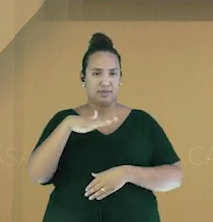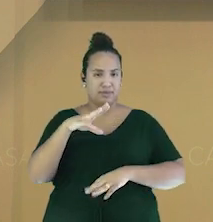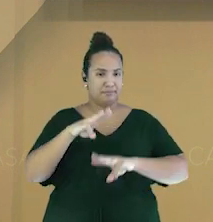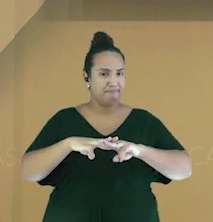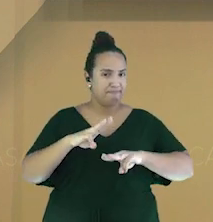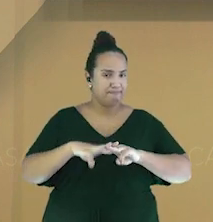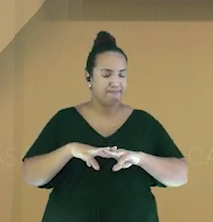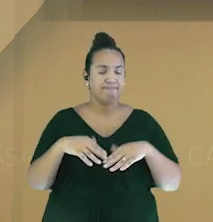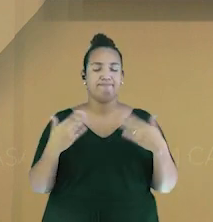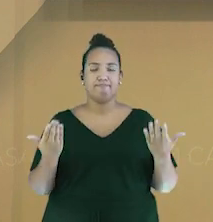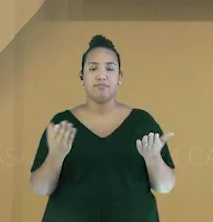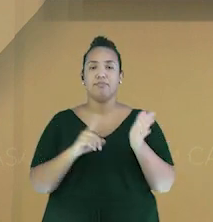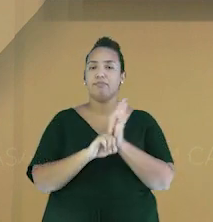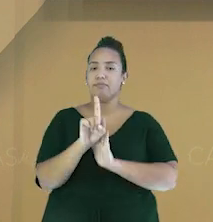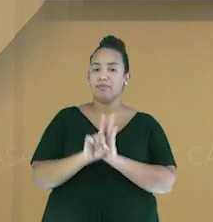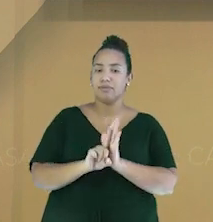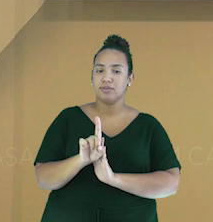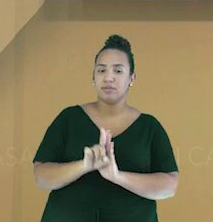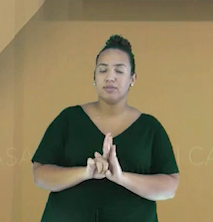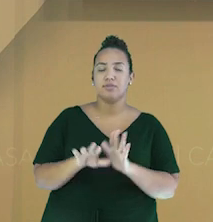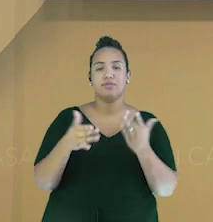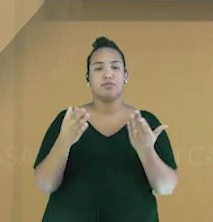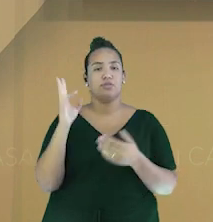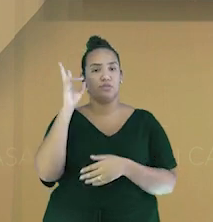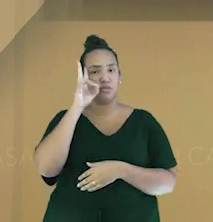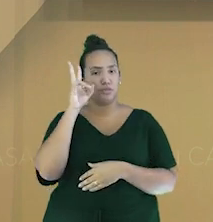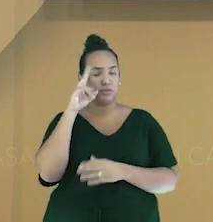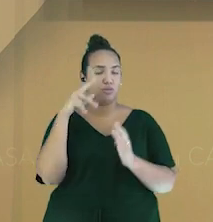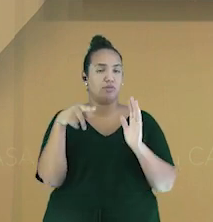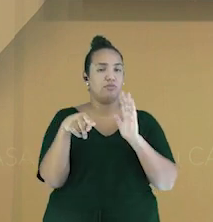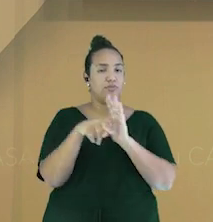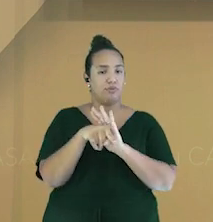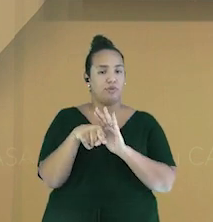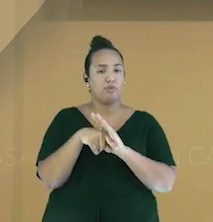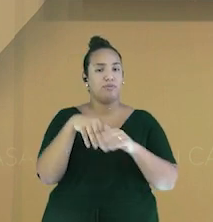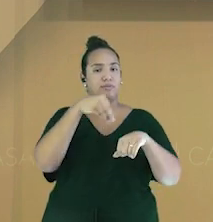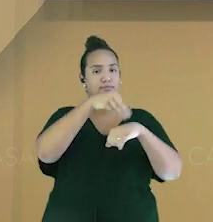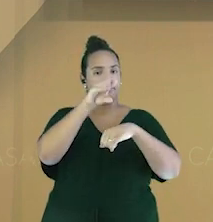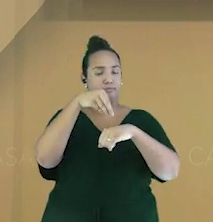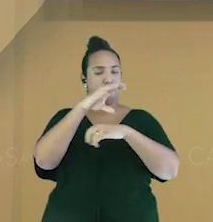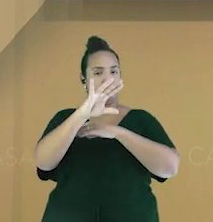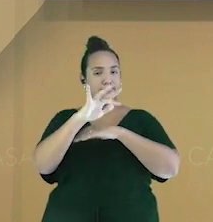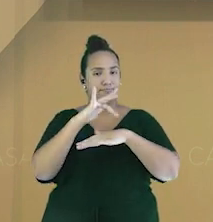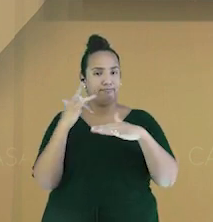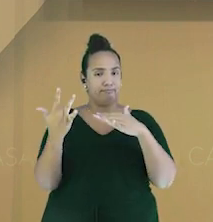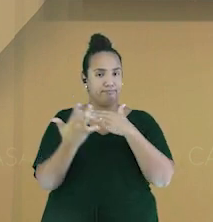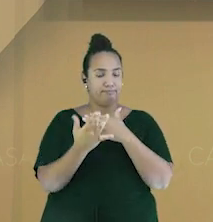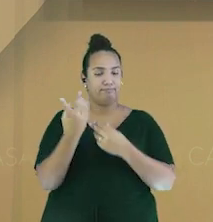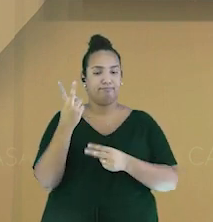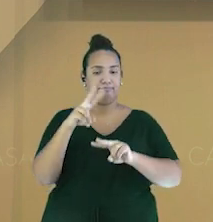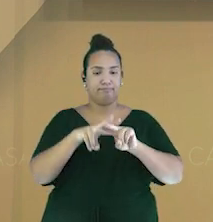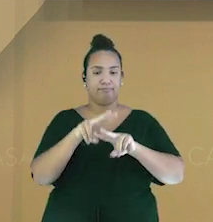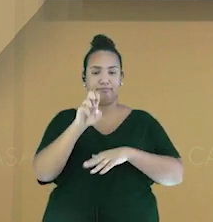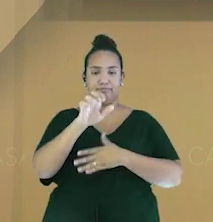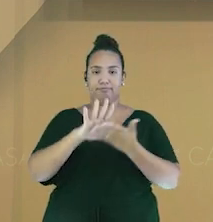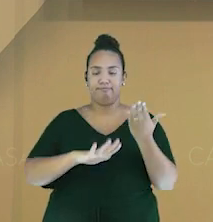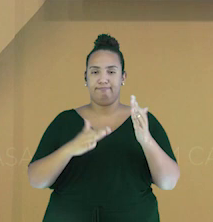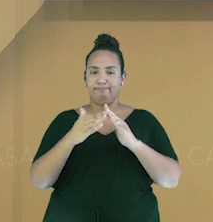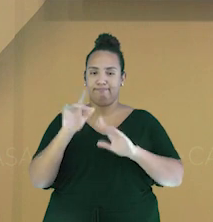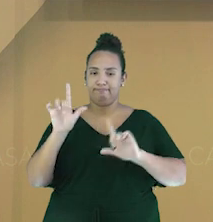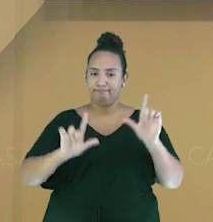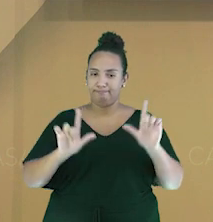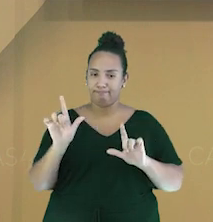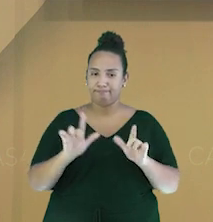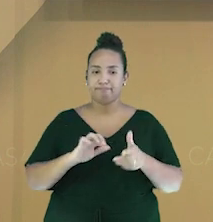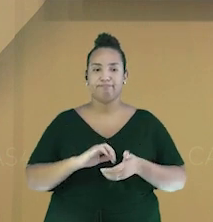Então pesquise um pouco sobre a história dos números primos e compartilhe nas redes sociais usando hashtag Dever em Casa